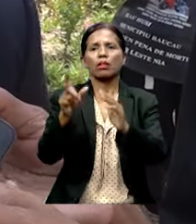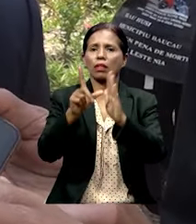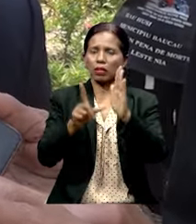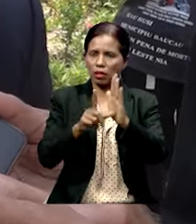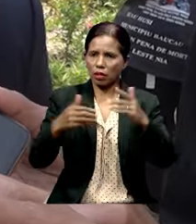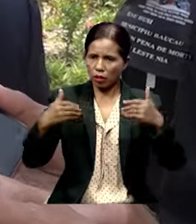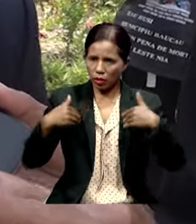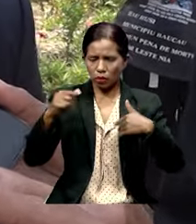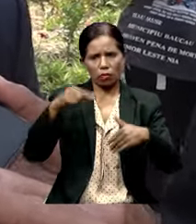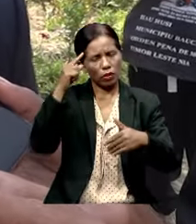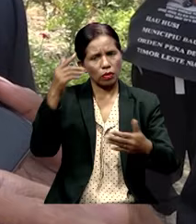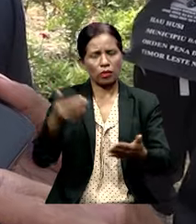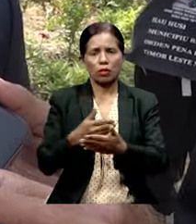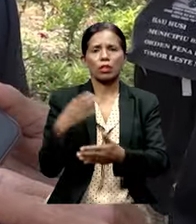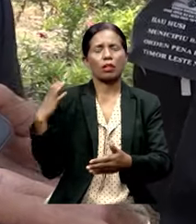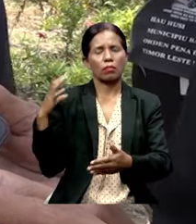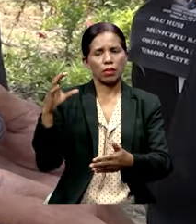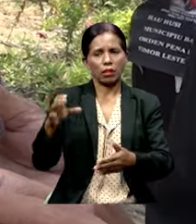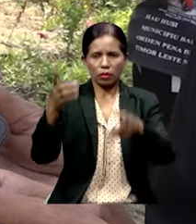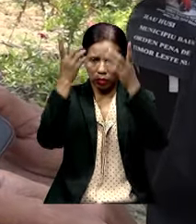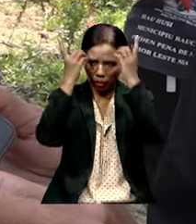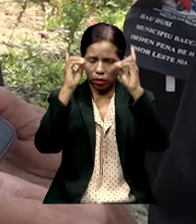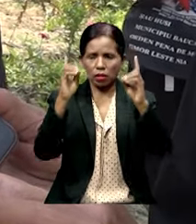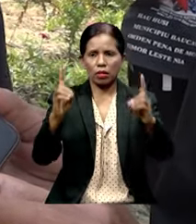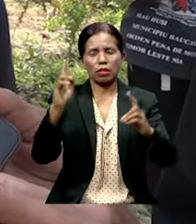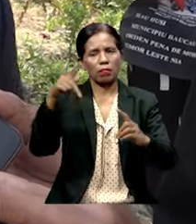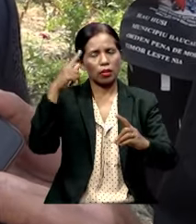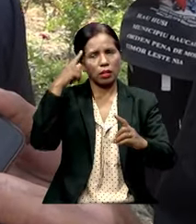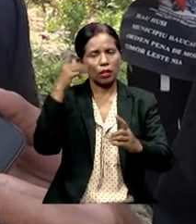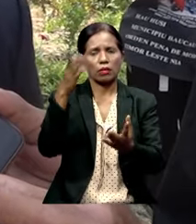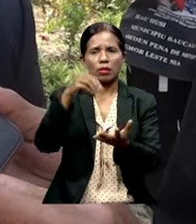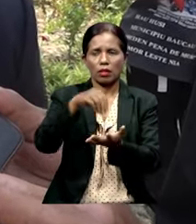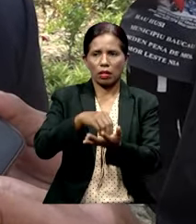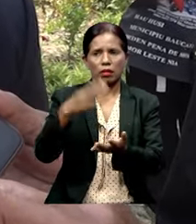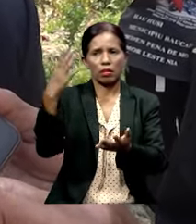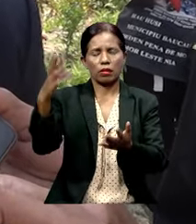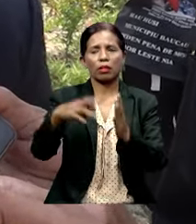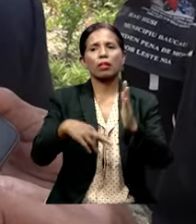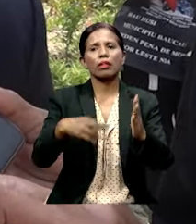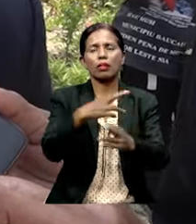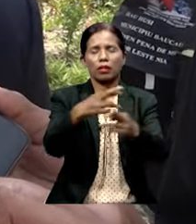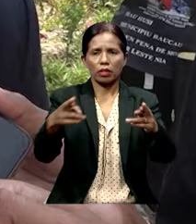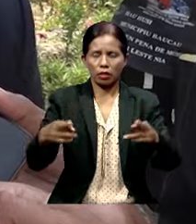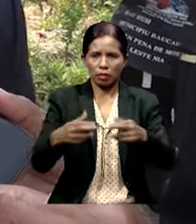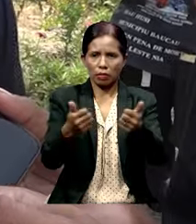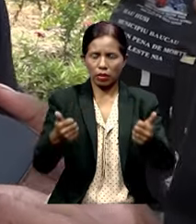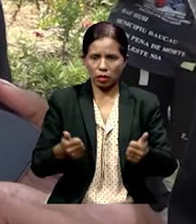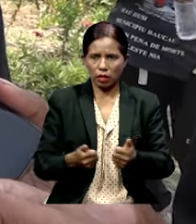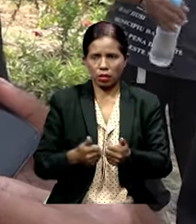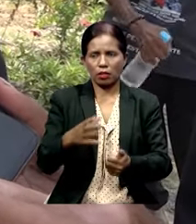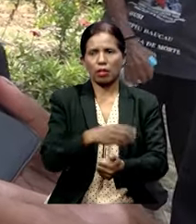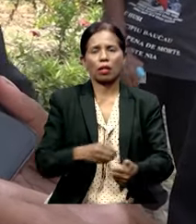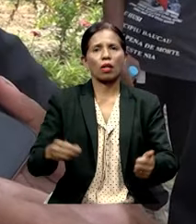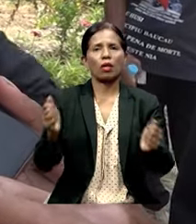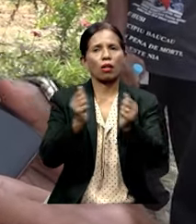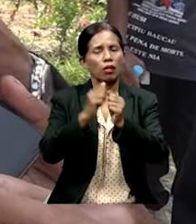fong ne yani kompetensi tau maka to redefini politika desentralizasaun ho modelo rejaun administrasaun spesifik spesial sarne ho